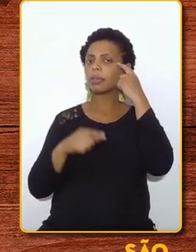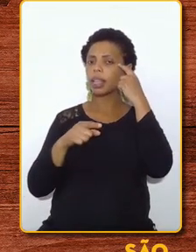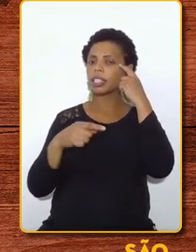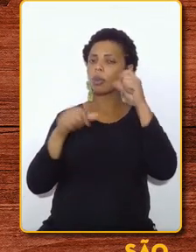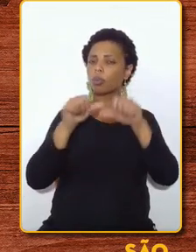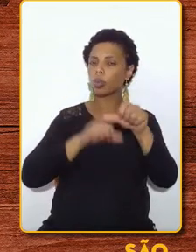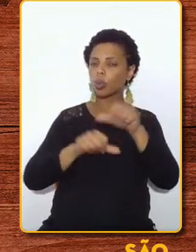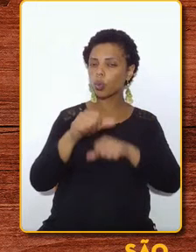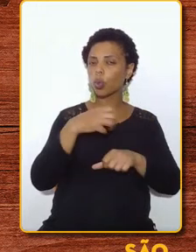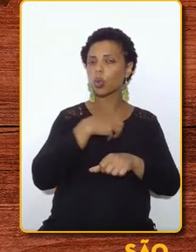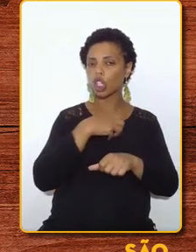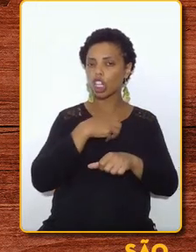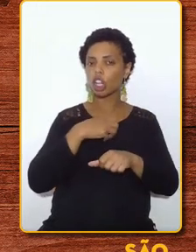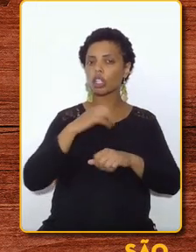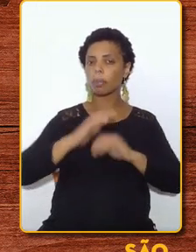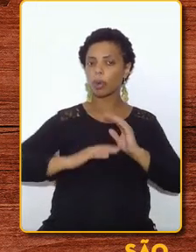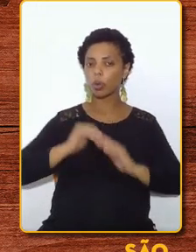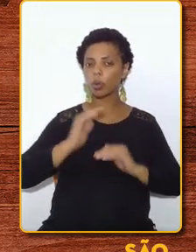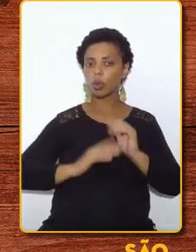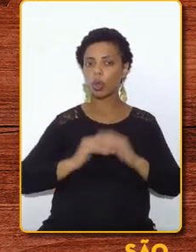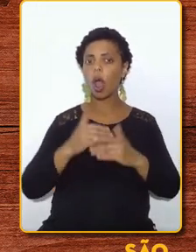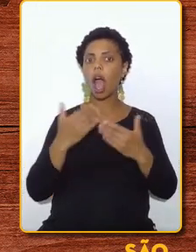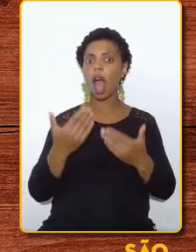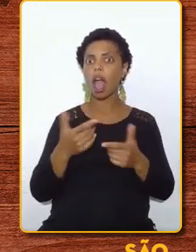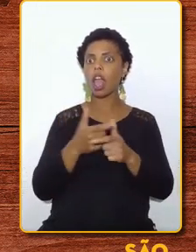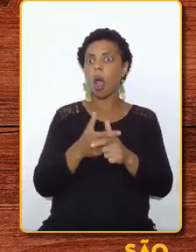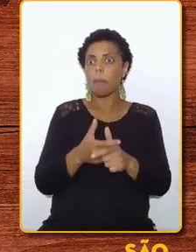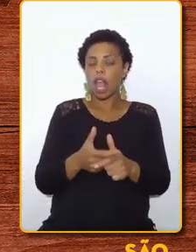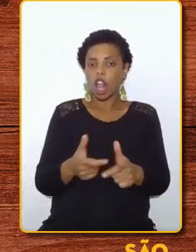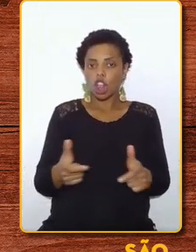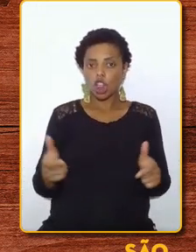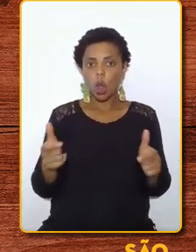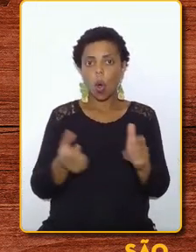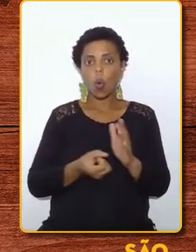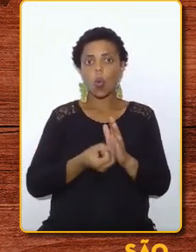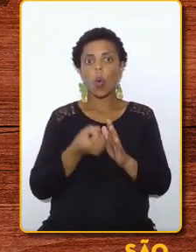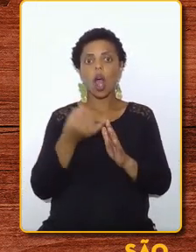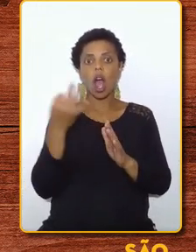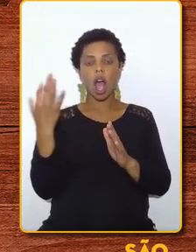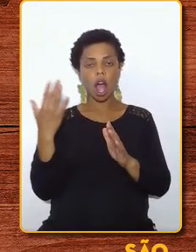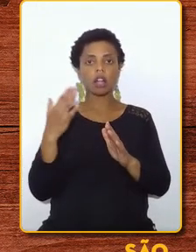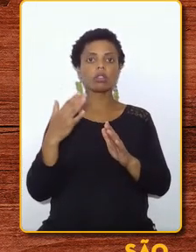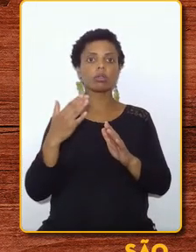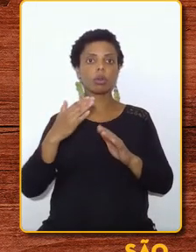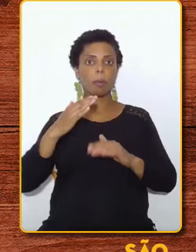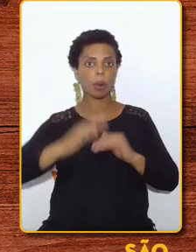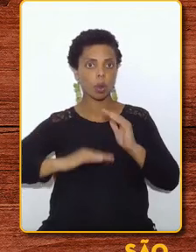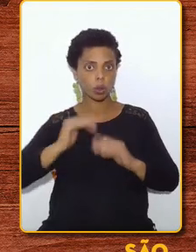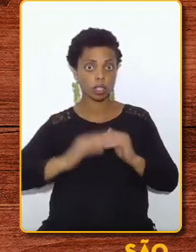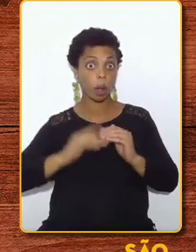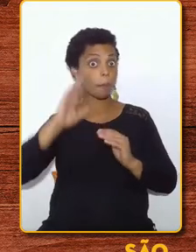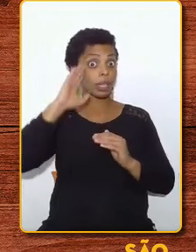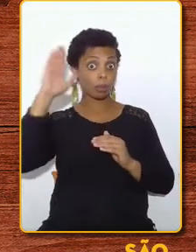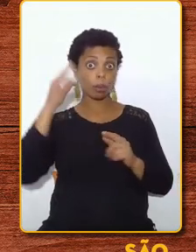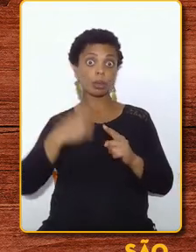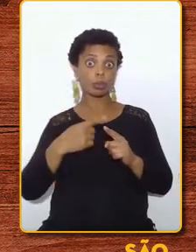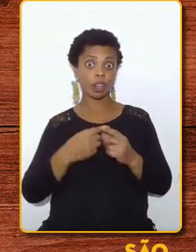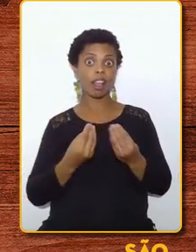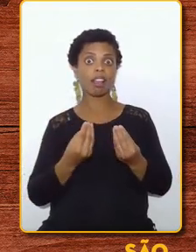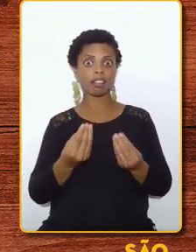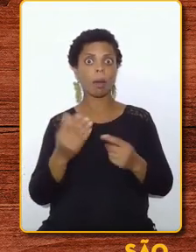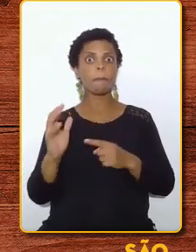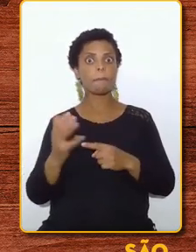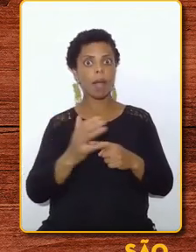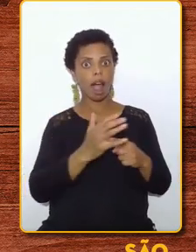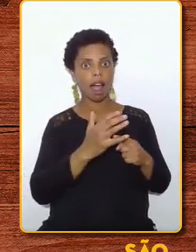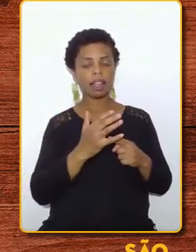que aumentou a escala, principalmente com o uso de máquinas, né? E padronizou a